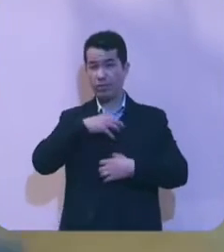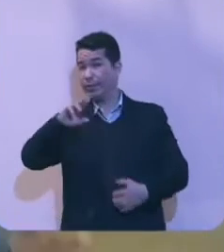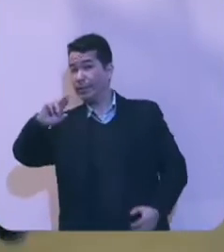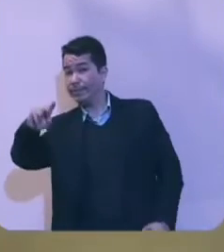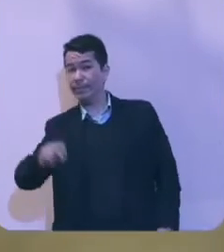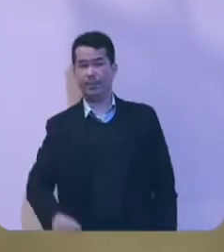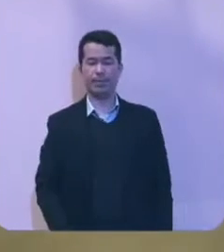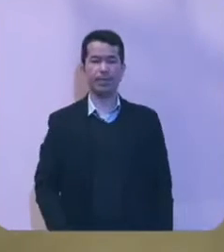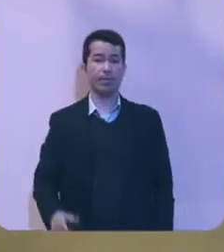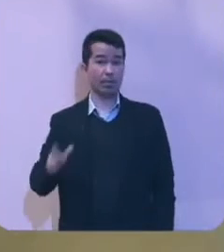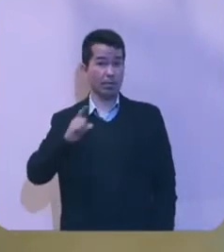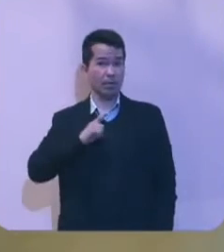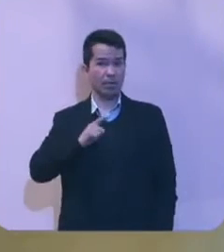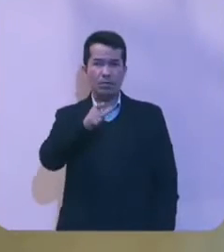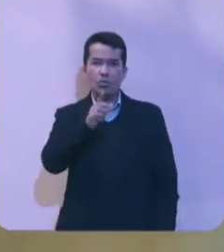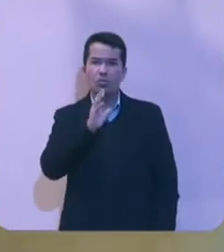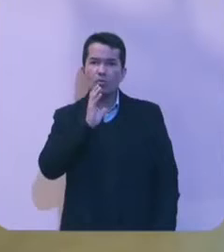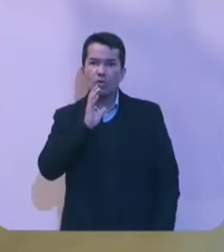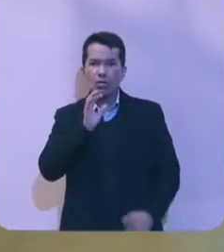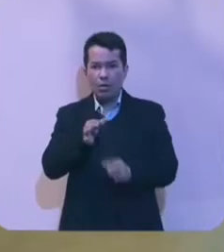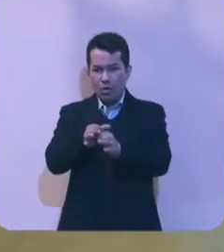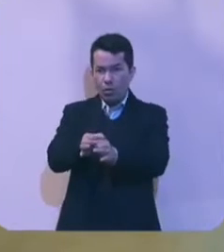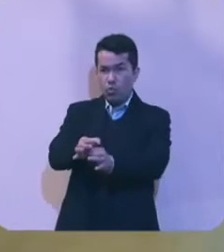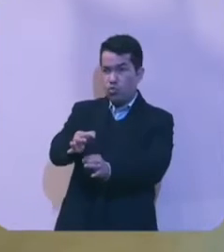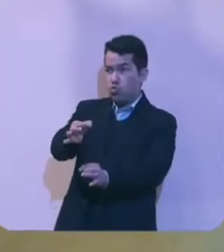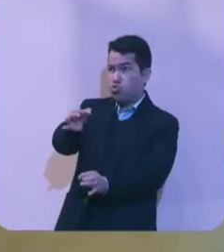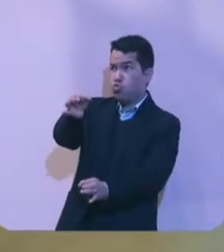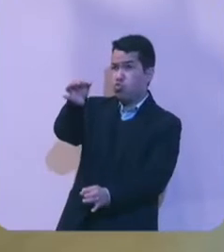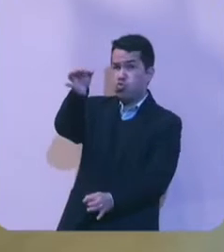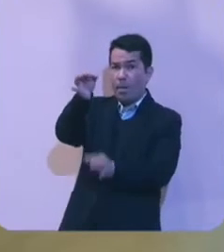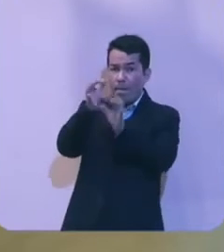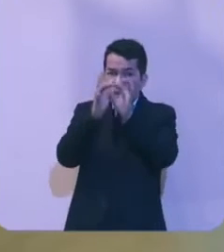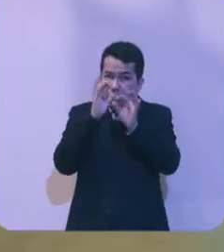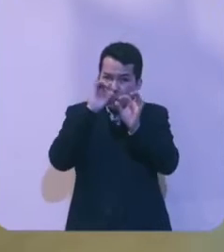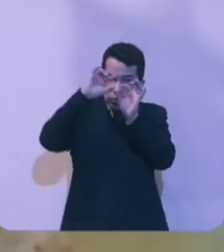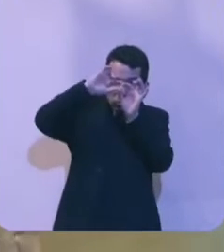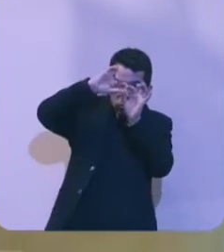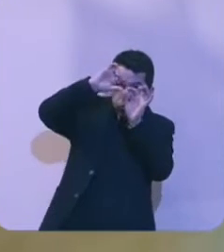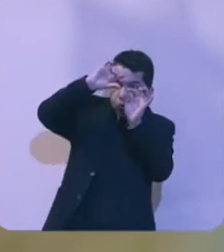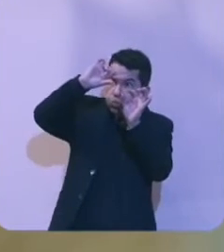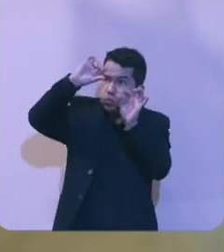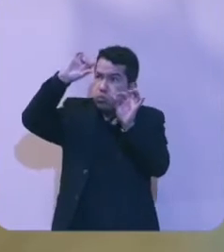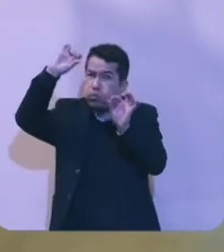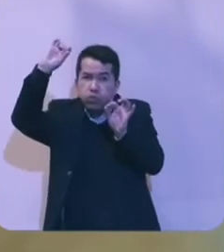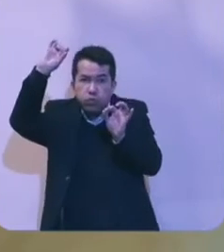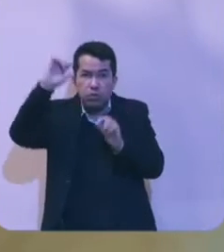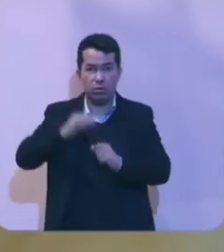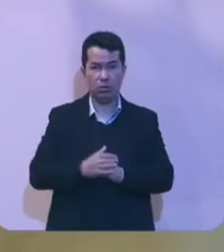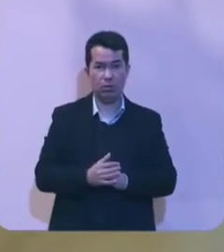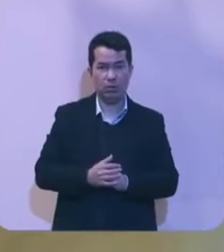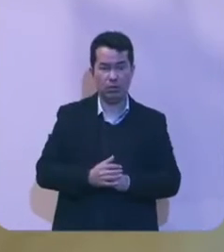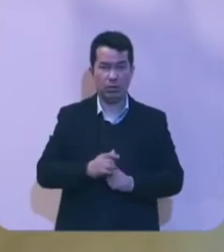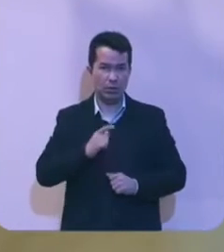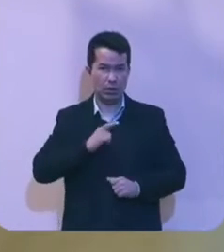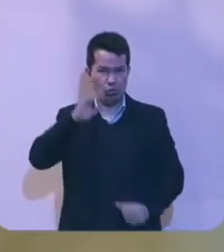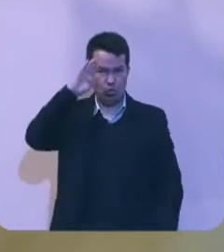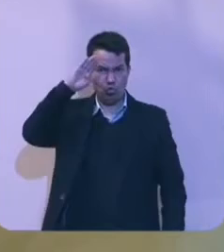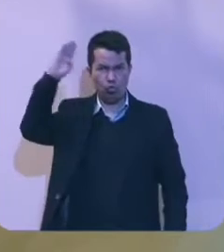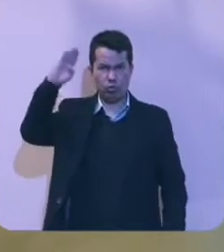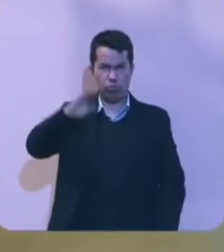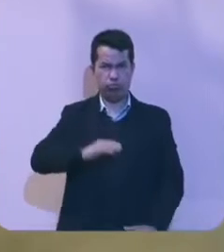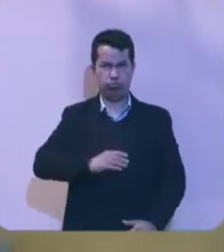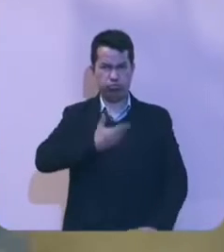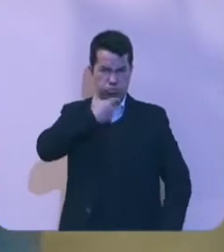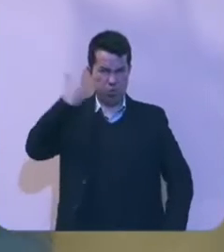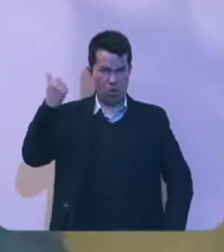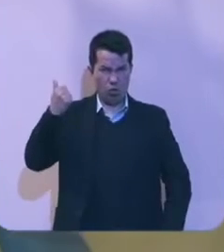A força de lança, ponta de lança do exército, não foram os soldados mais bem armados, mas